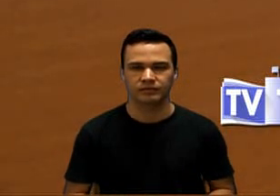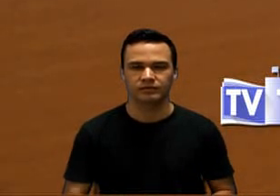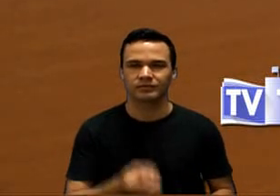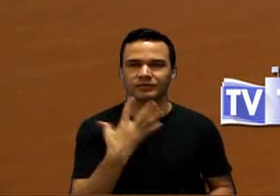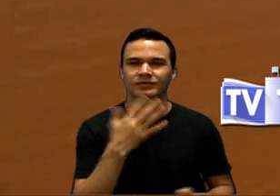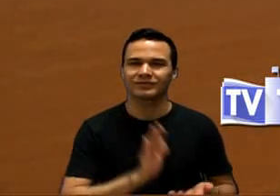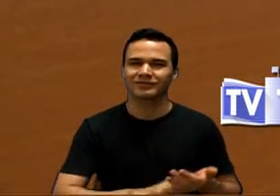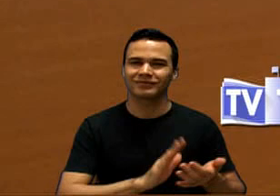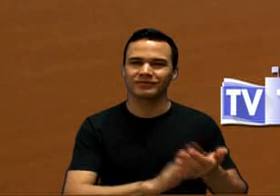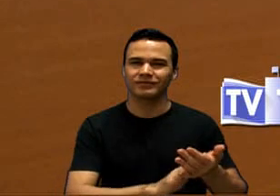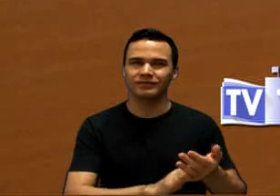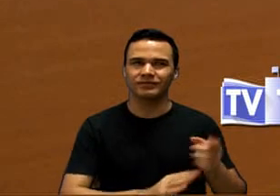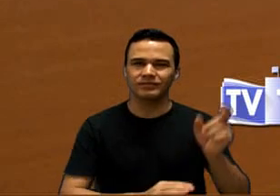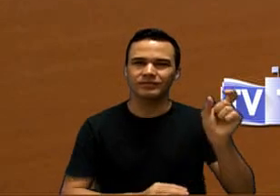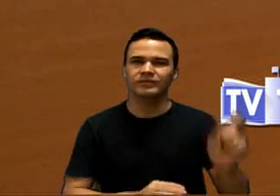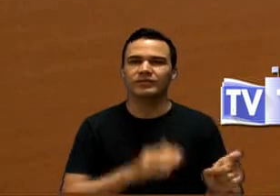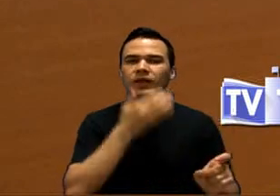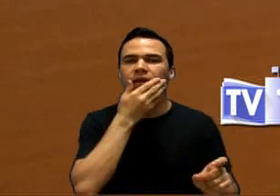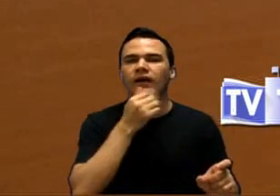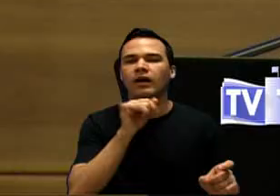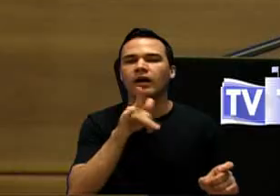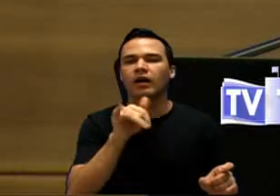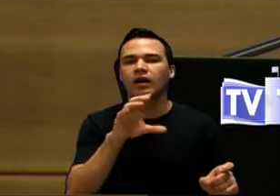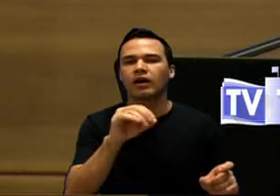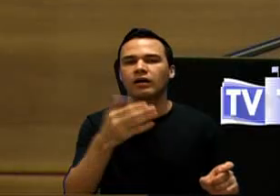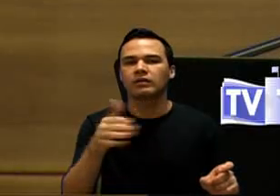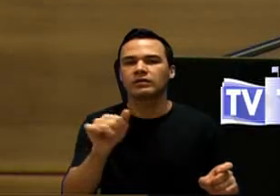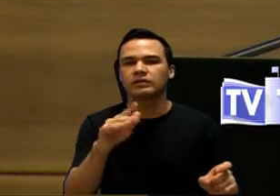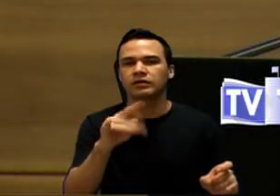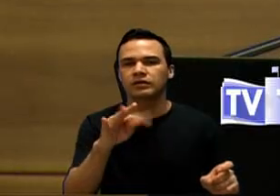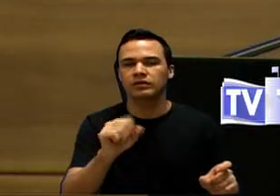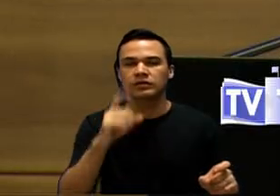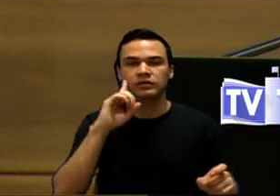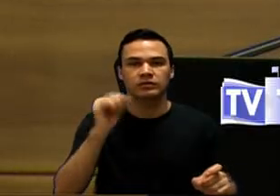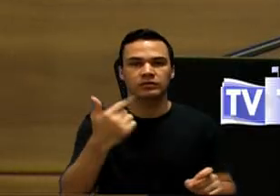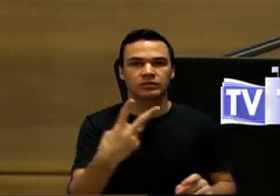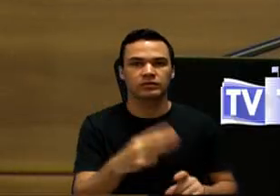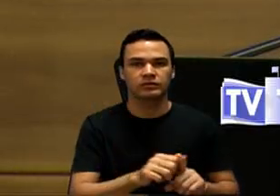Voto de congratulações com o senhor Ângelo Antônio Vieira, comemorado no dia